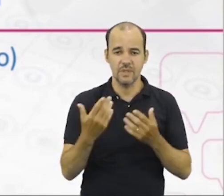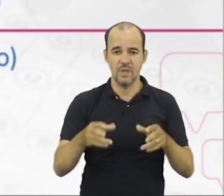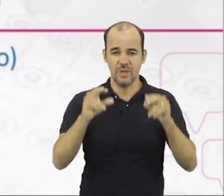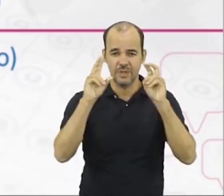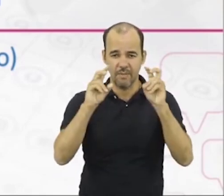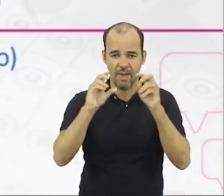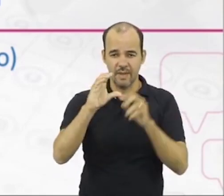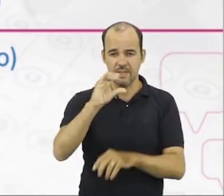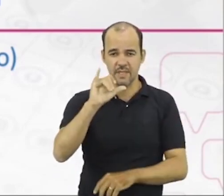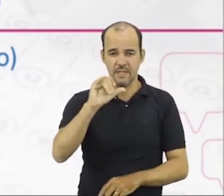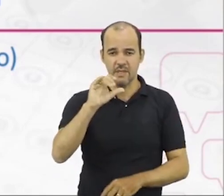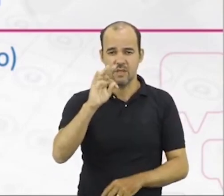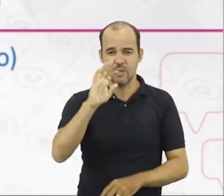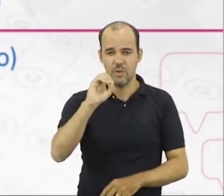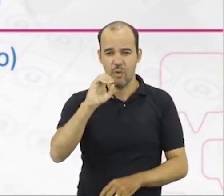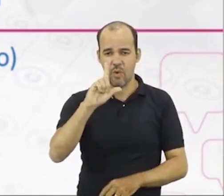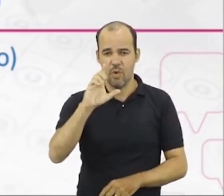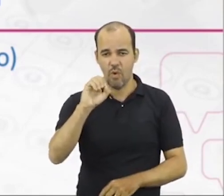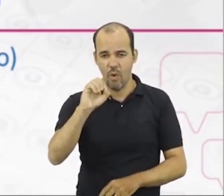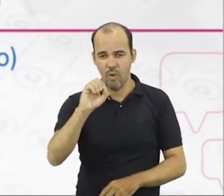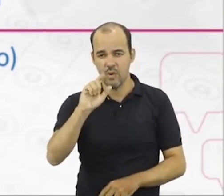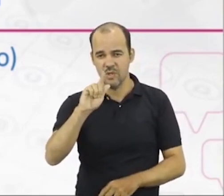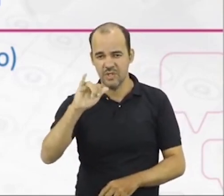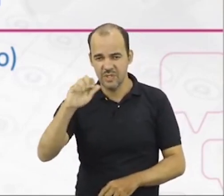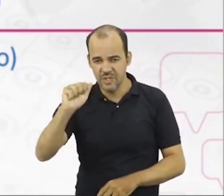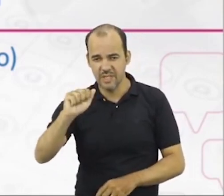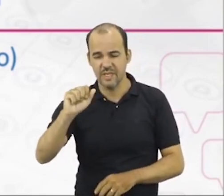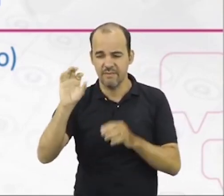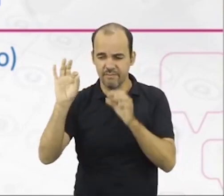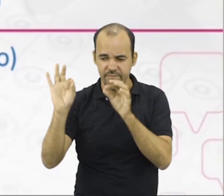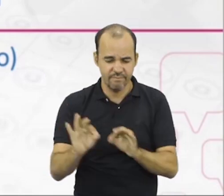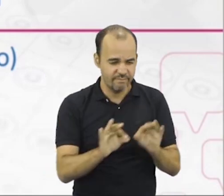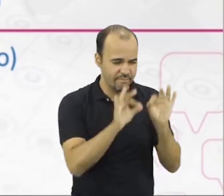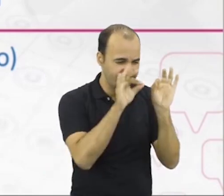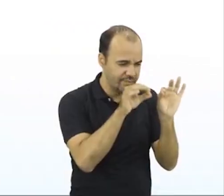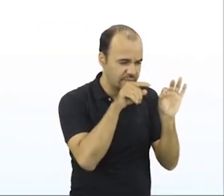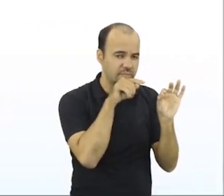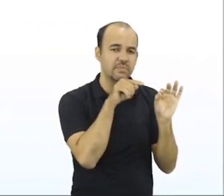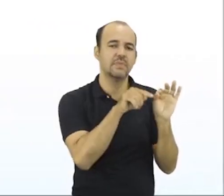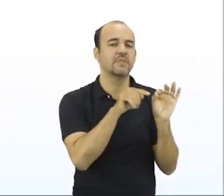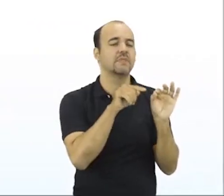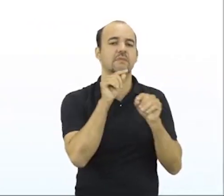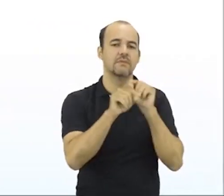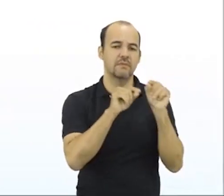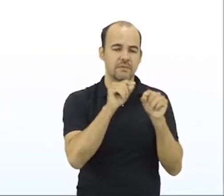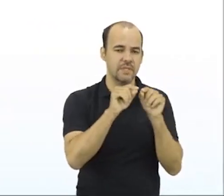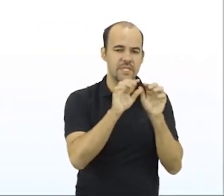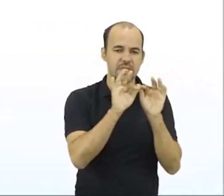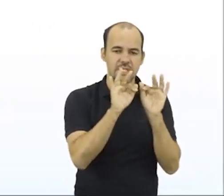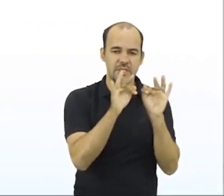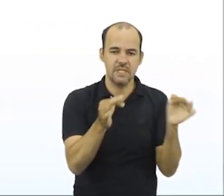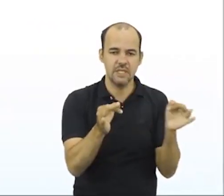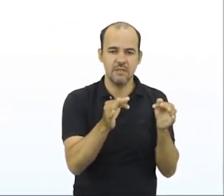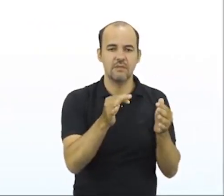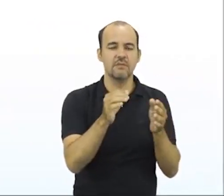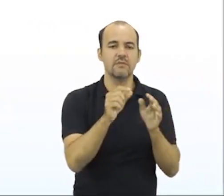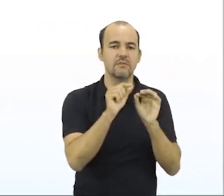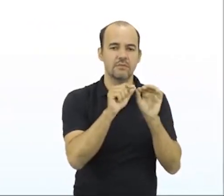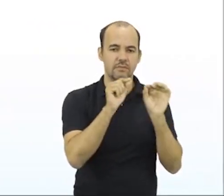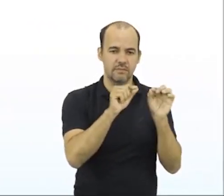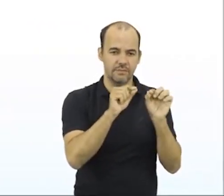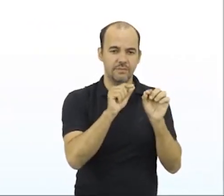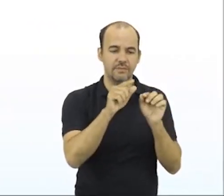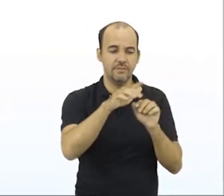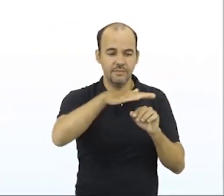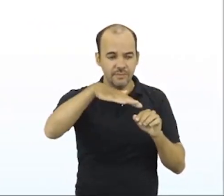falar de citologia. A gente sabe que pega nessa parte de citologia, começando aí da parte mais simples, sempre que a gente trabalha com essa